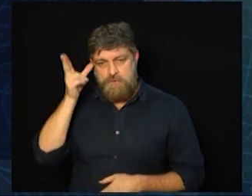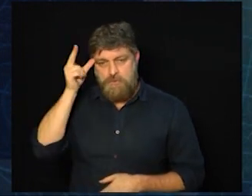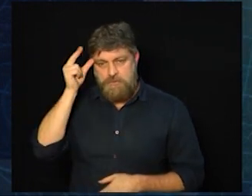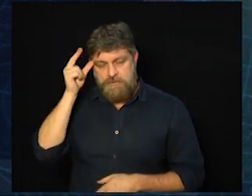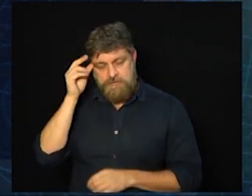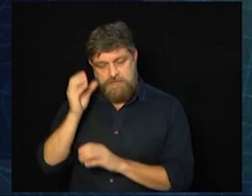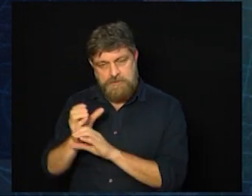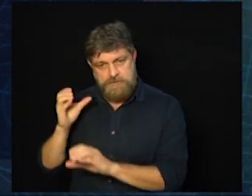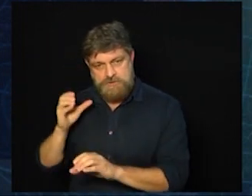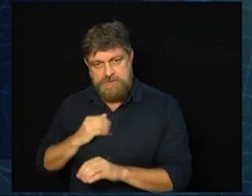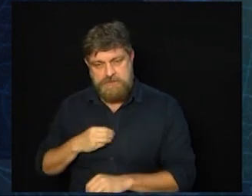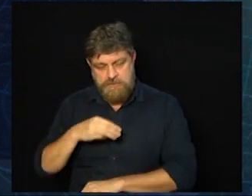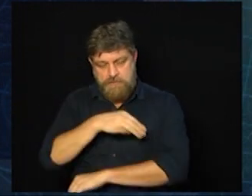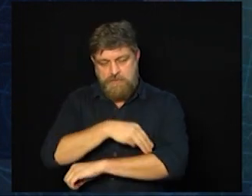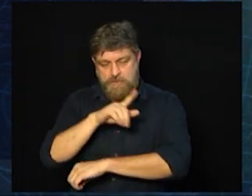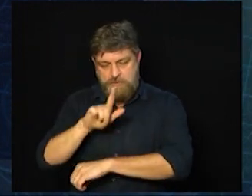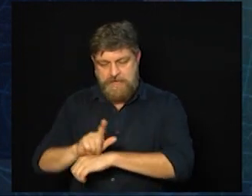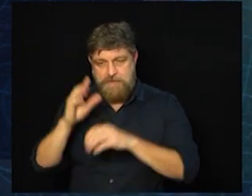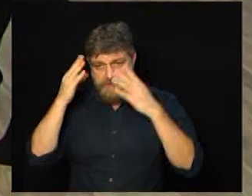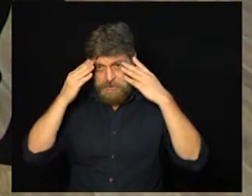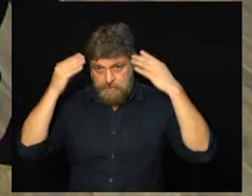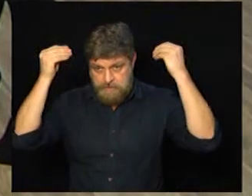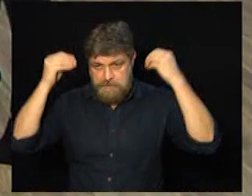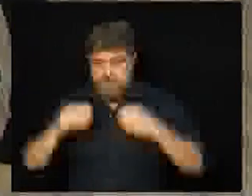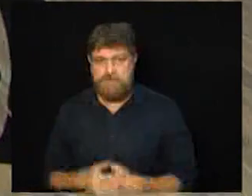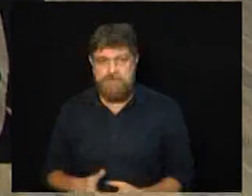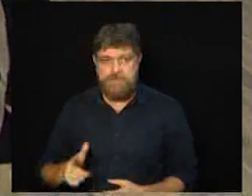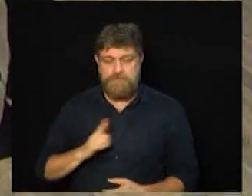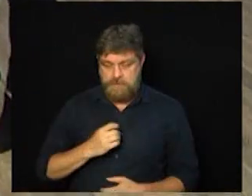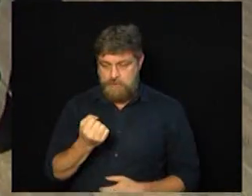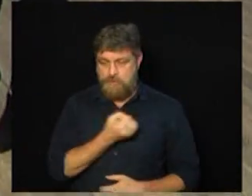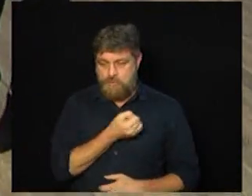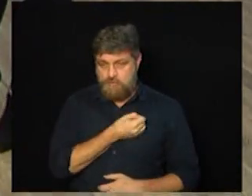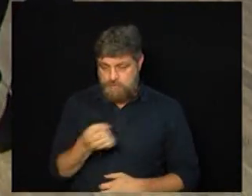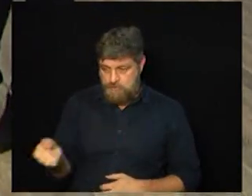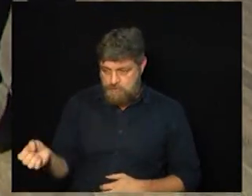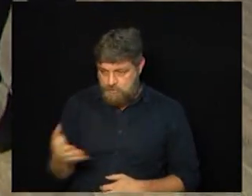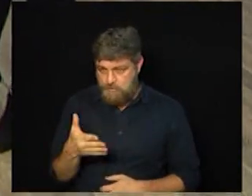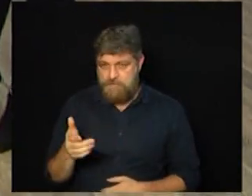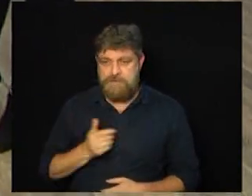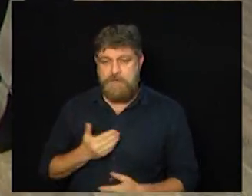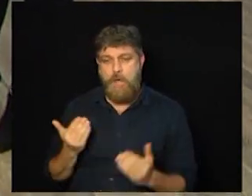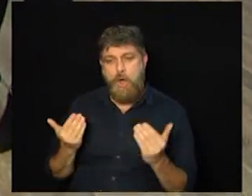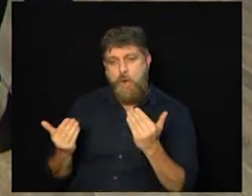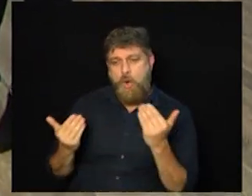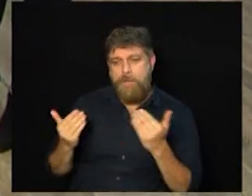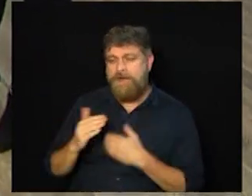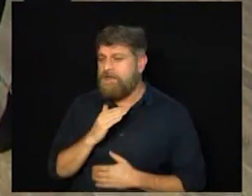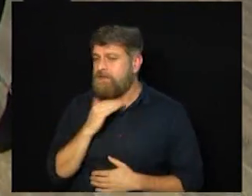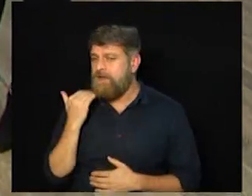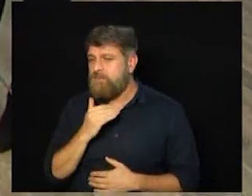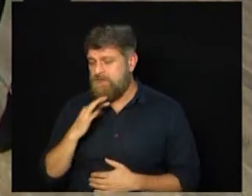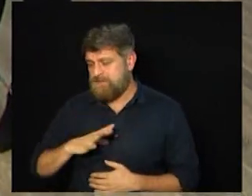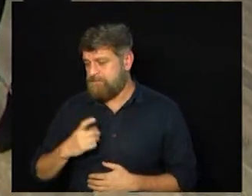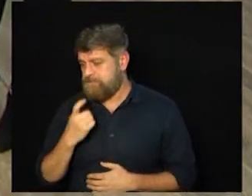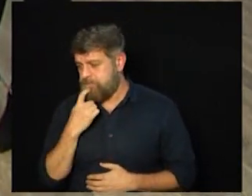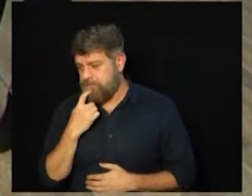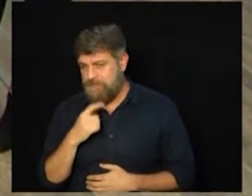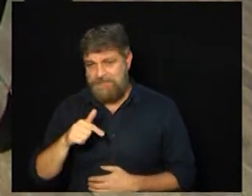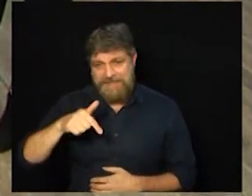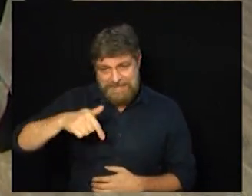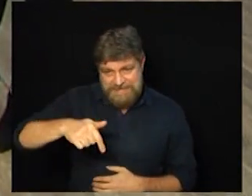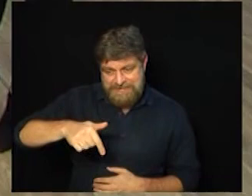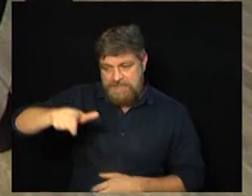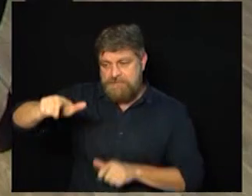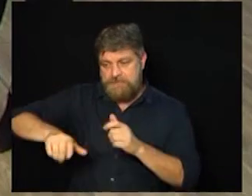Engenheiro Coelho Morungaba e Holambra é com esta última atualização em relação aos óbitos na cidade de Campinas mais